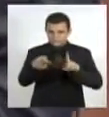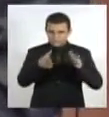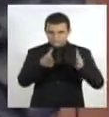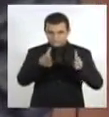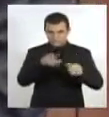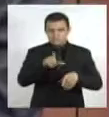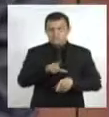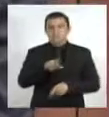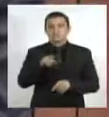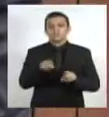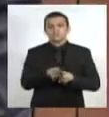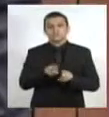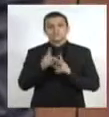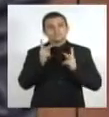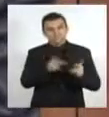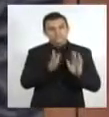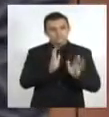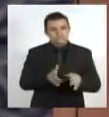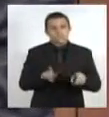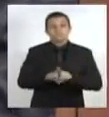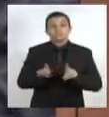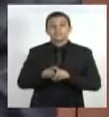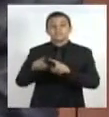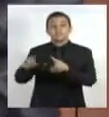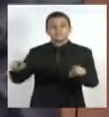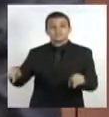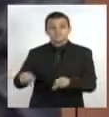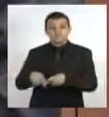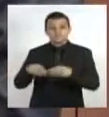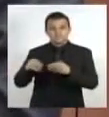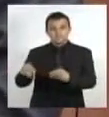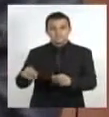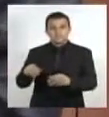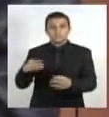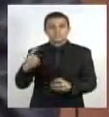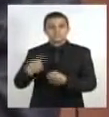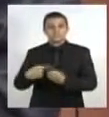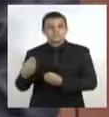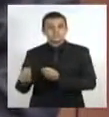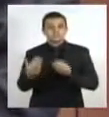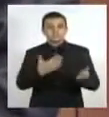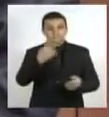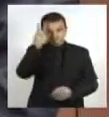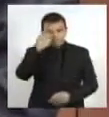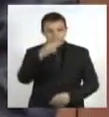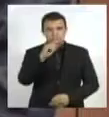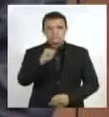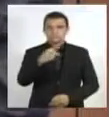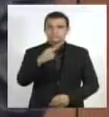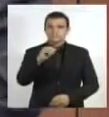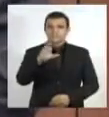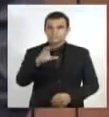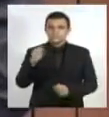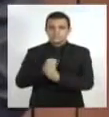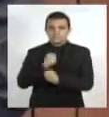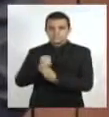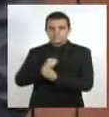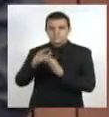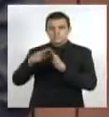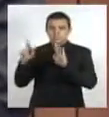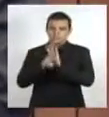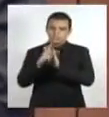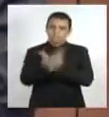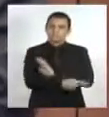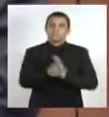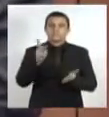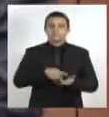que o município doou para a APAC, onde será construída a sede própria da APAC. E terminamos com a audiência, na